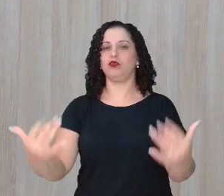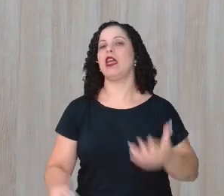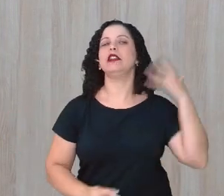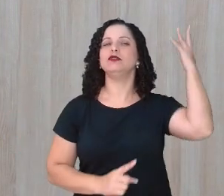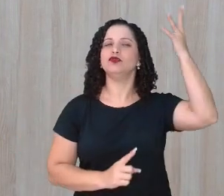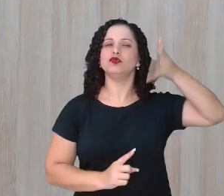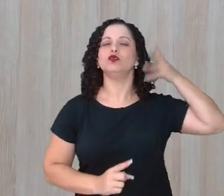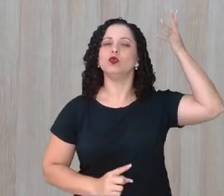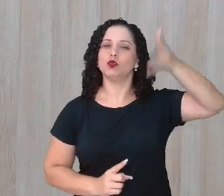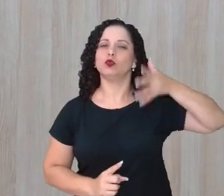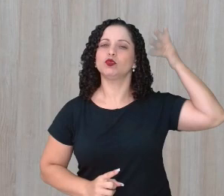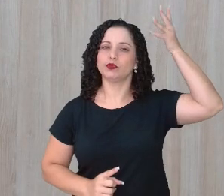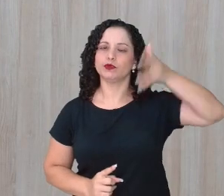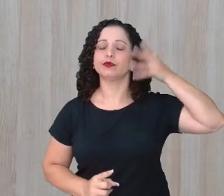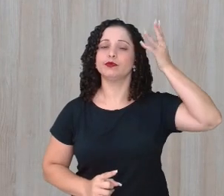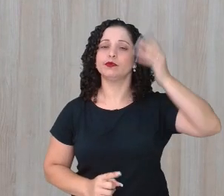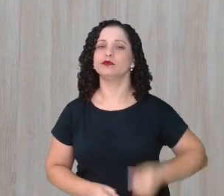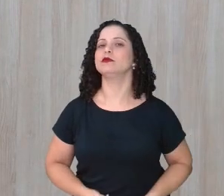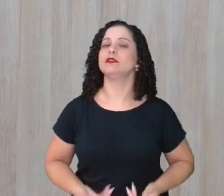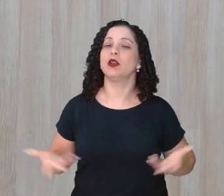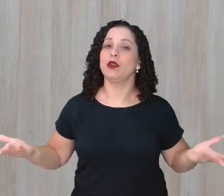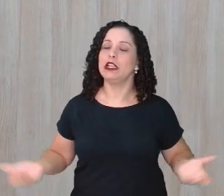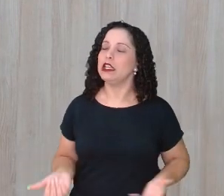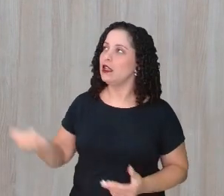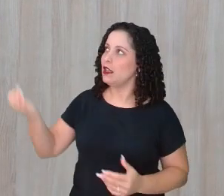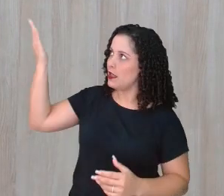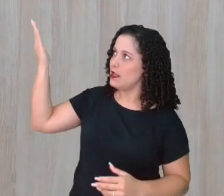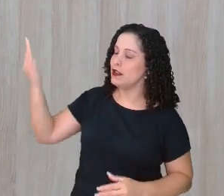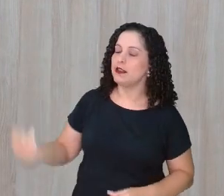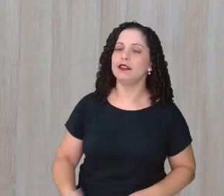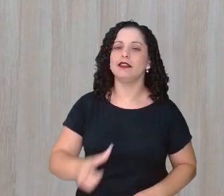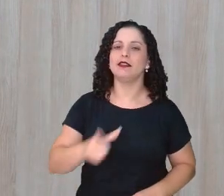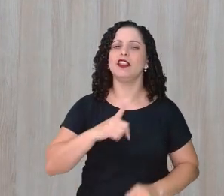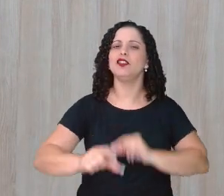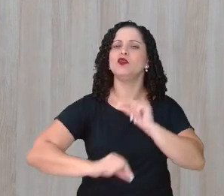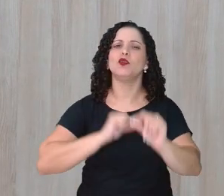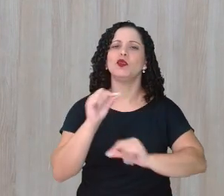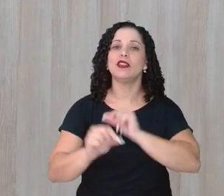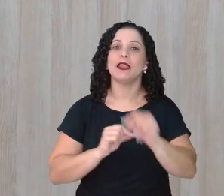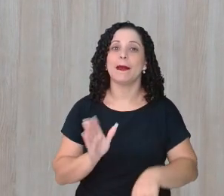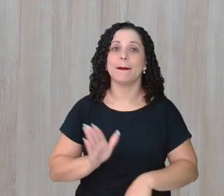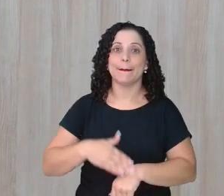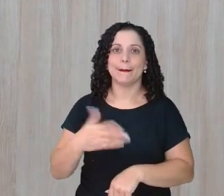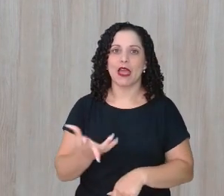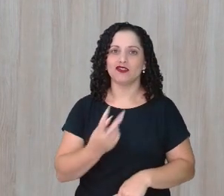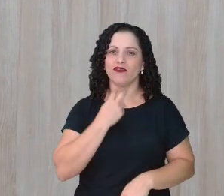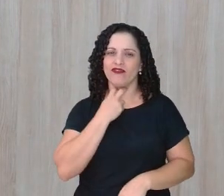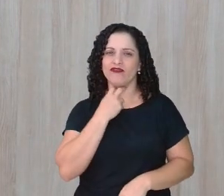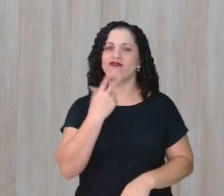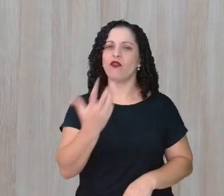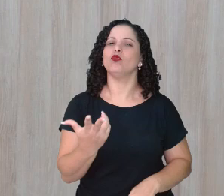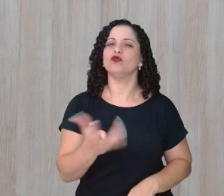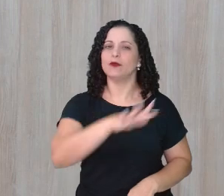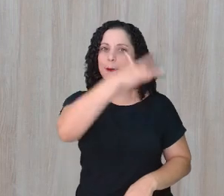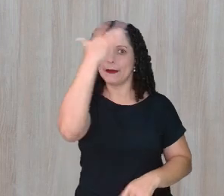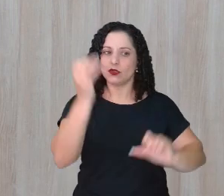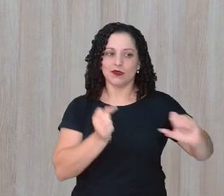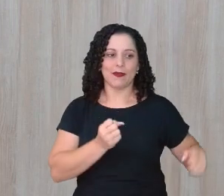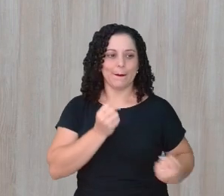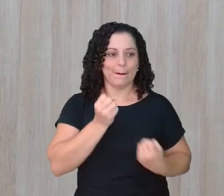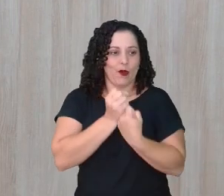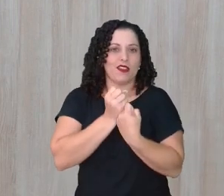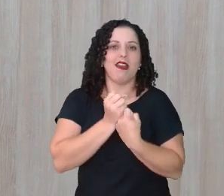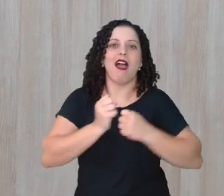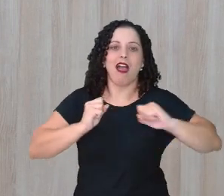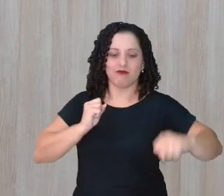discurso, então ele começou a criar, ele começou a ter, né, cada vez mais voz, né, pessoas apoiando